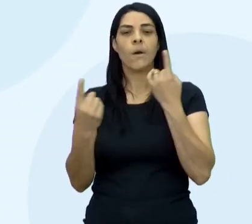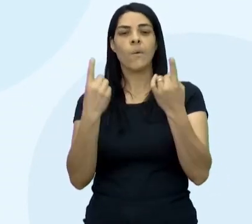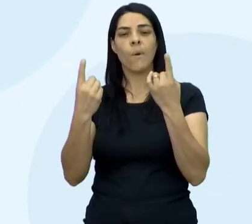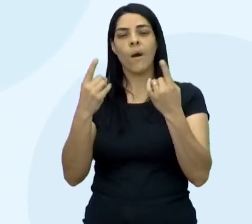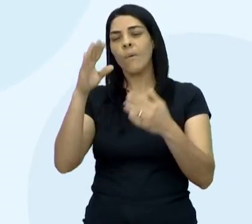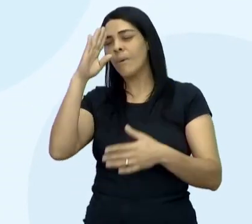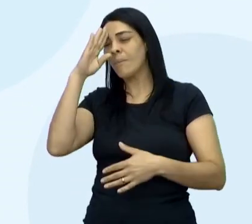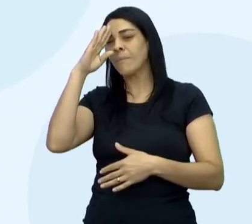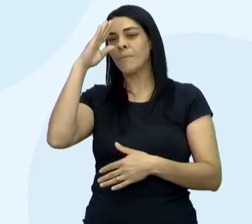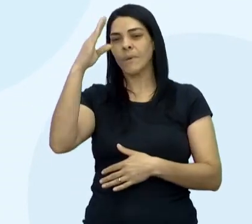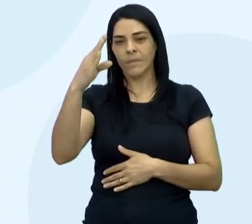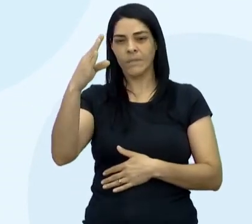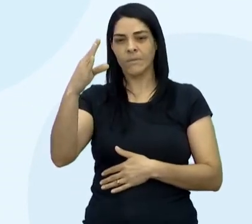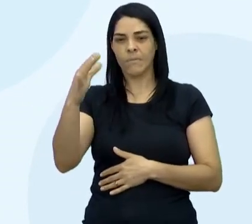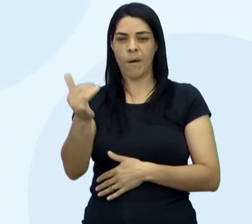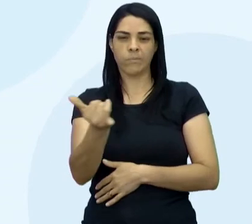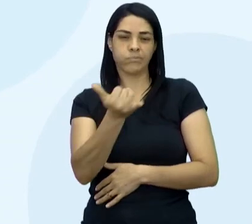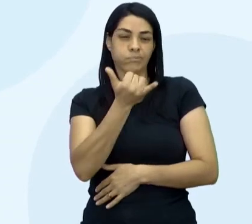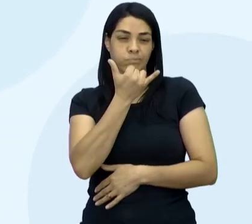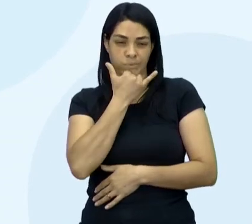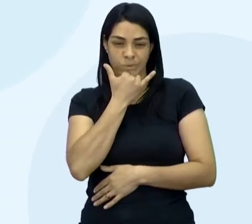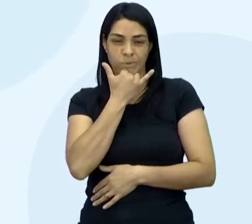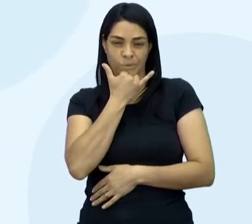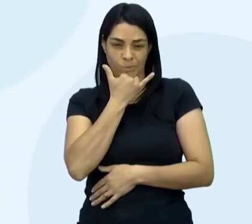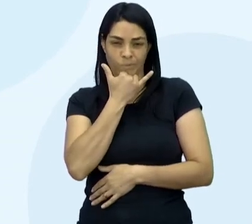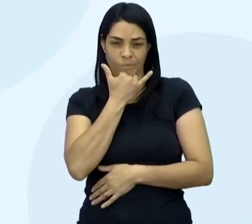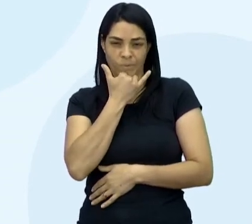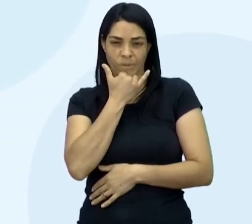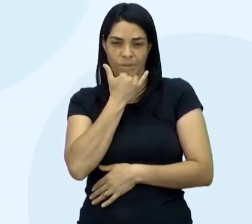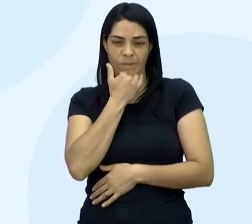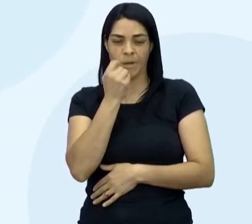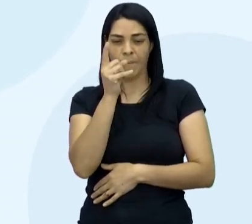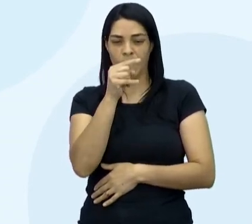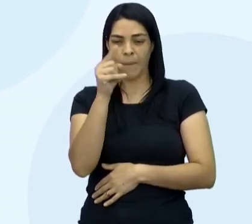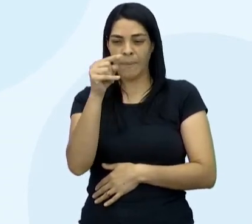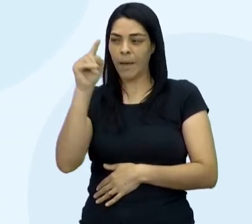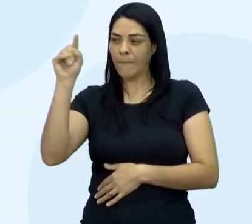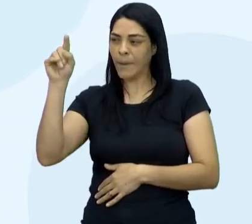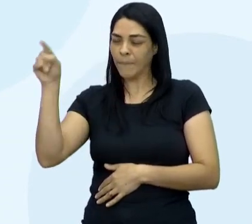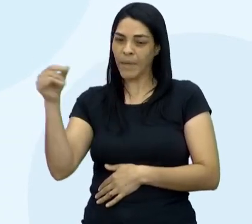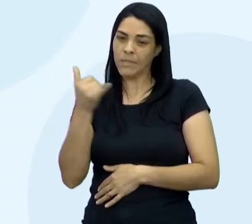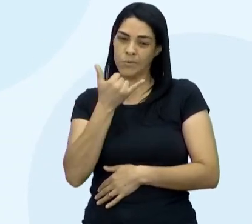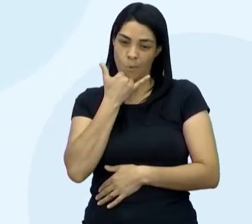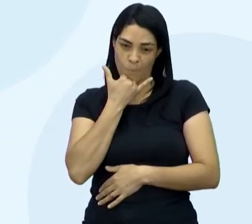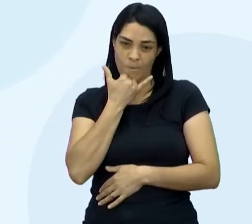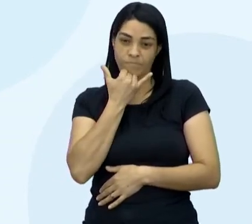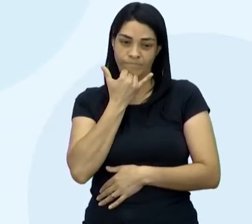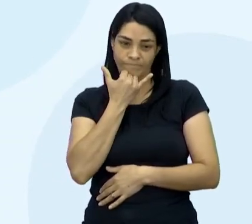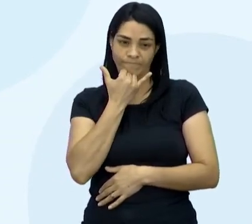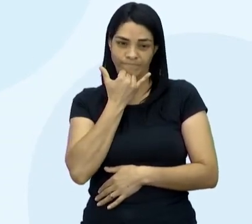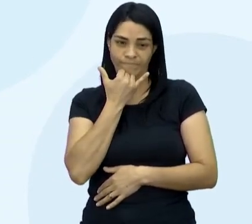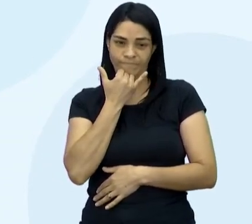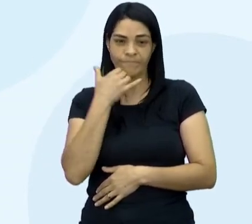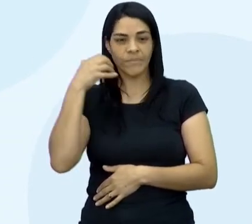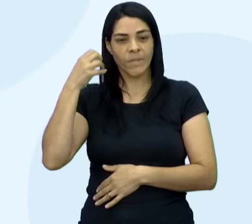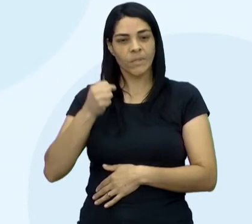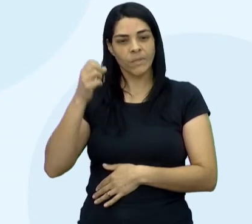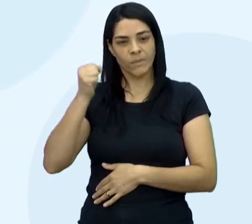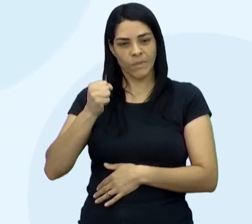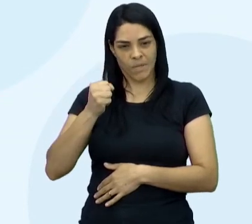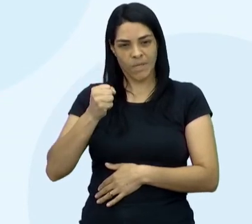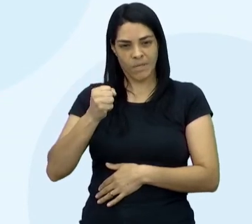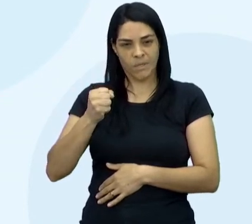a principal desculpa eu coloquei entre aspas porque na verdade não é bem uma desculpa né é dos brancos